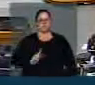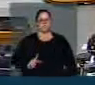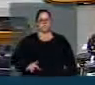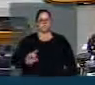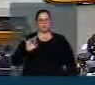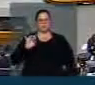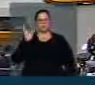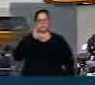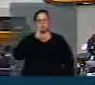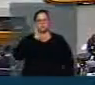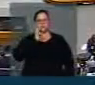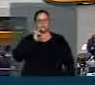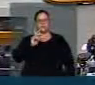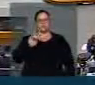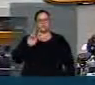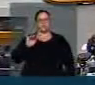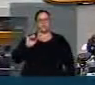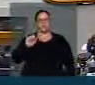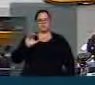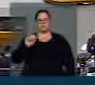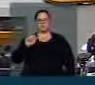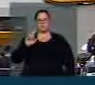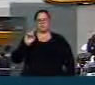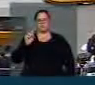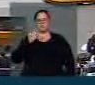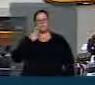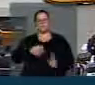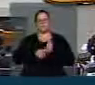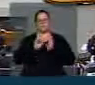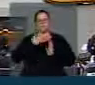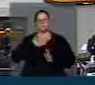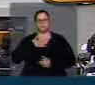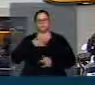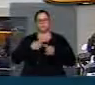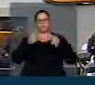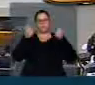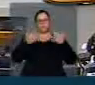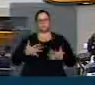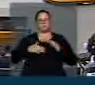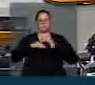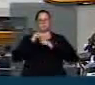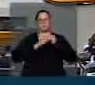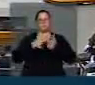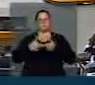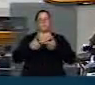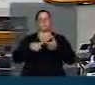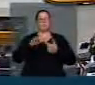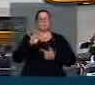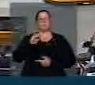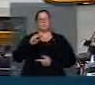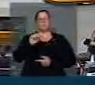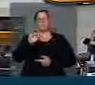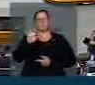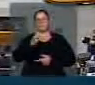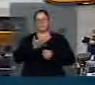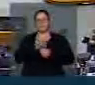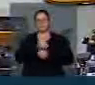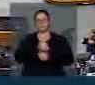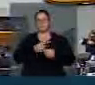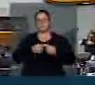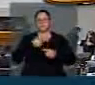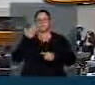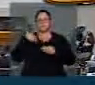ao deputado Luiz Carlos, que antecedeu aqui na tribuna, falando sobre o problema do tomate. O tomate que semana